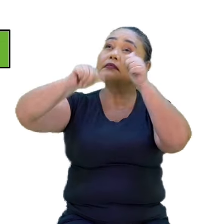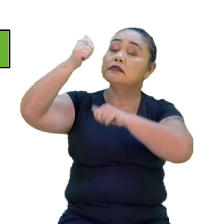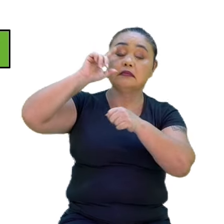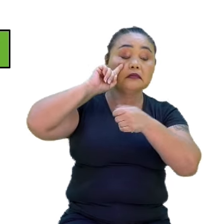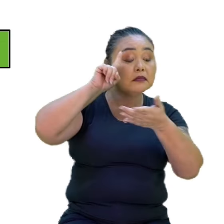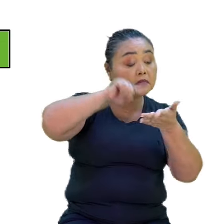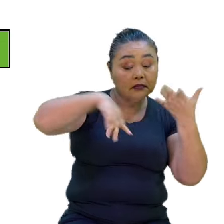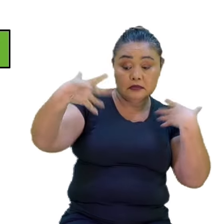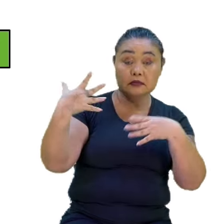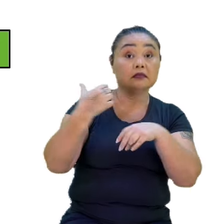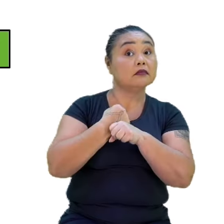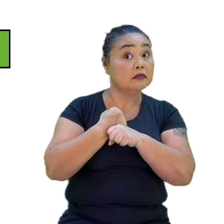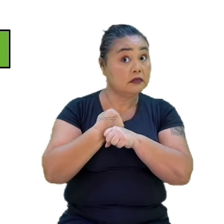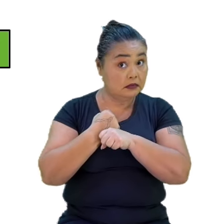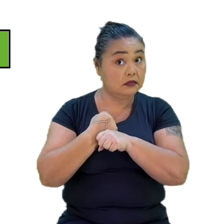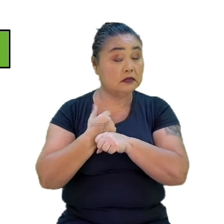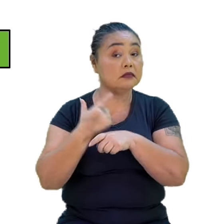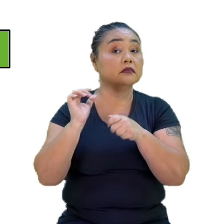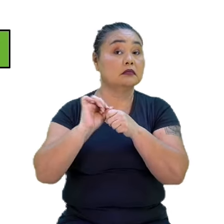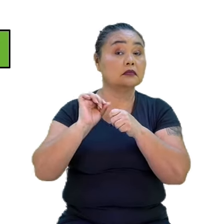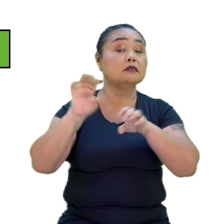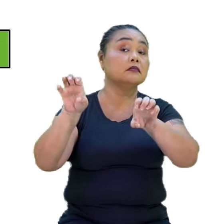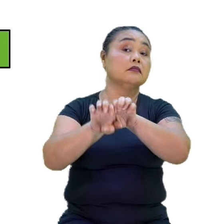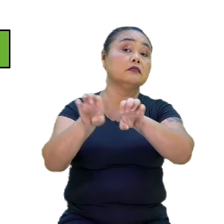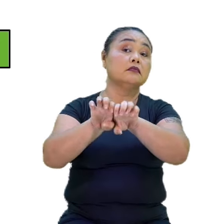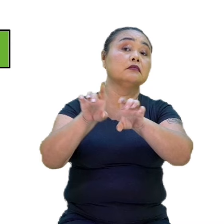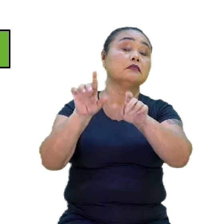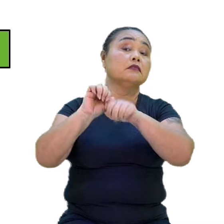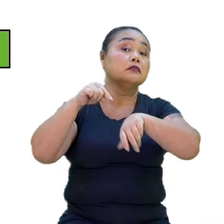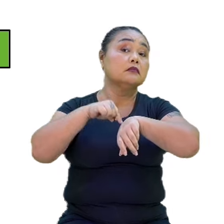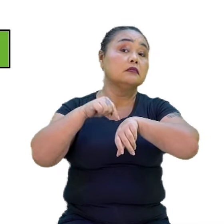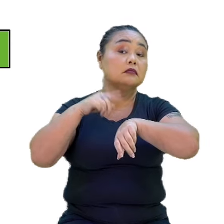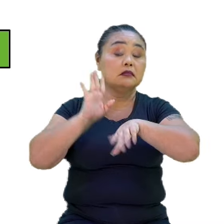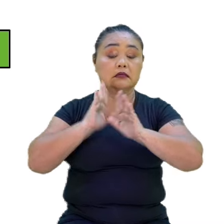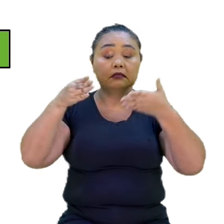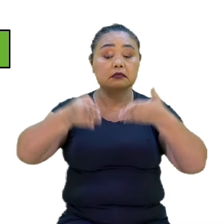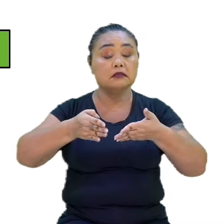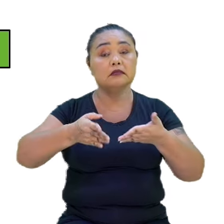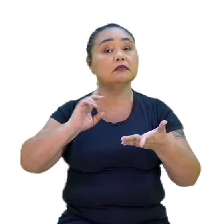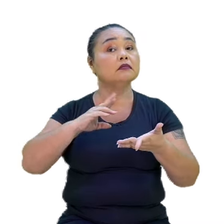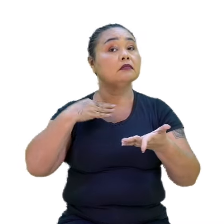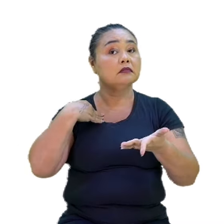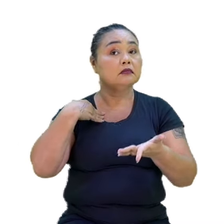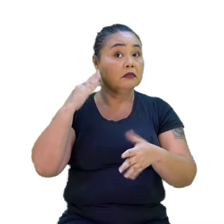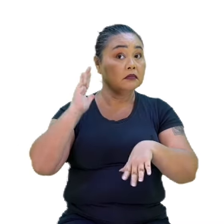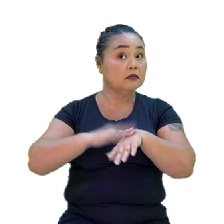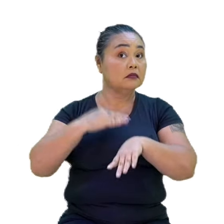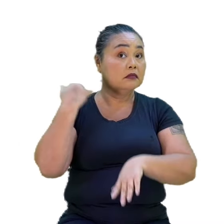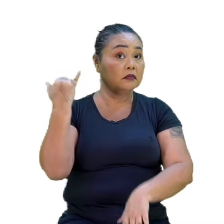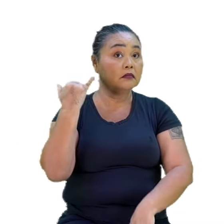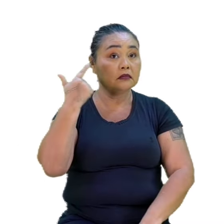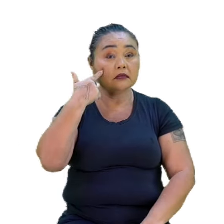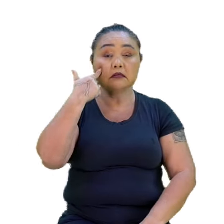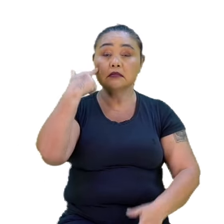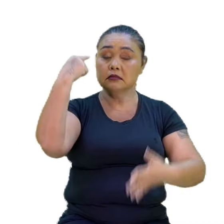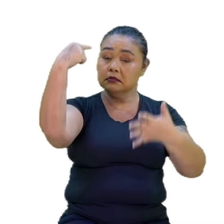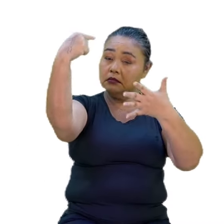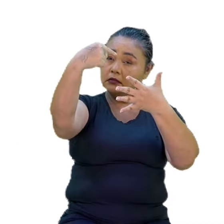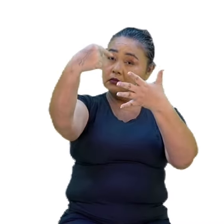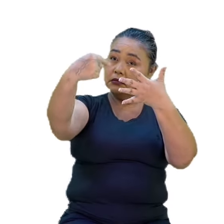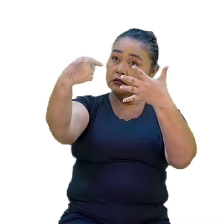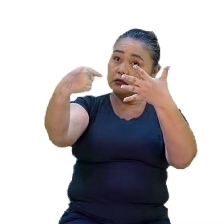calcular tá a equação nesse momento não é o nosso foco principal tem o passo a passo para resolver né Olha